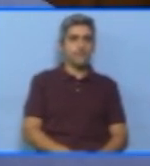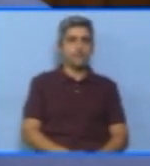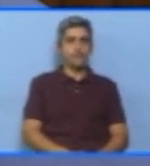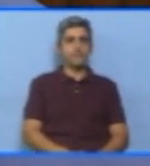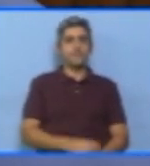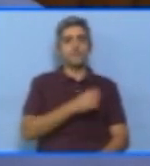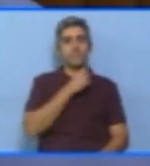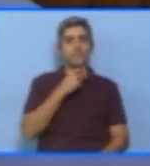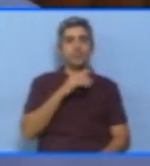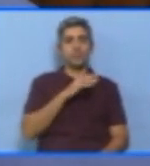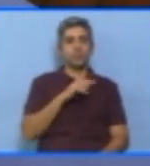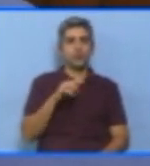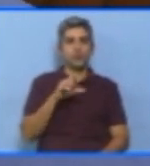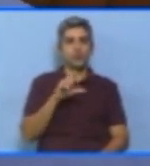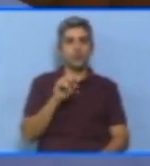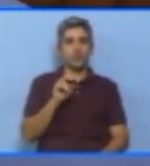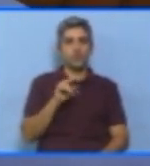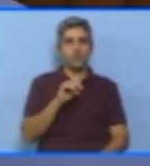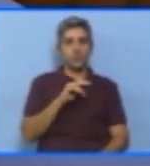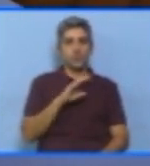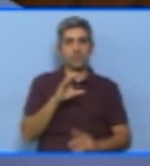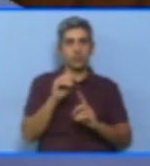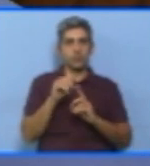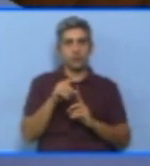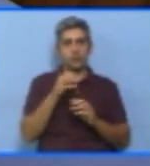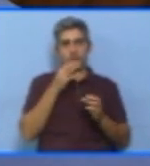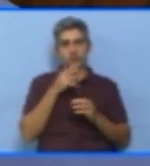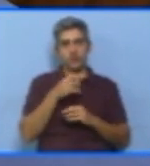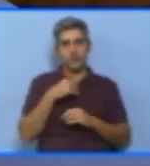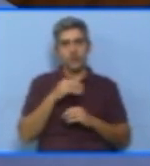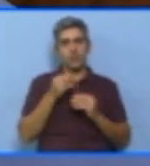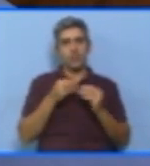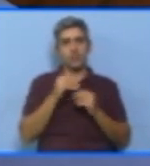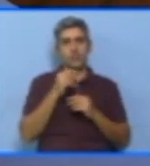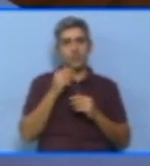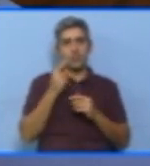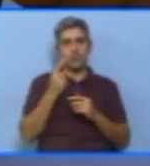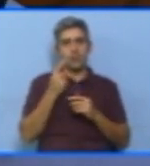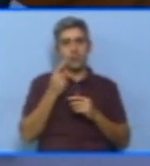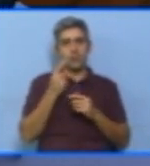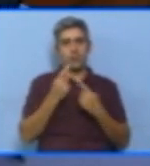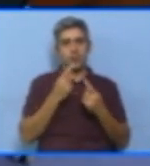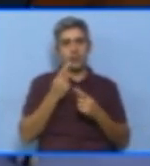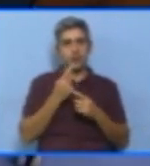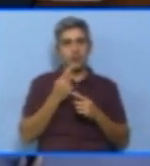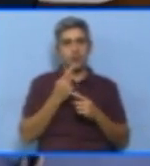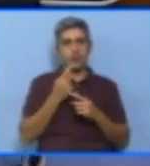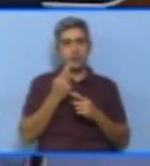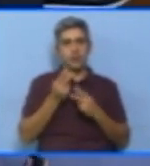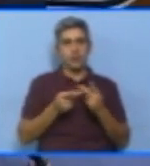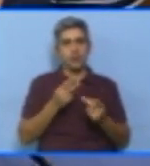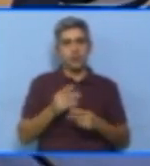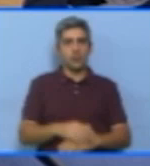Padre João Lourenço já de alguma forma comentou bastante desta passagem, mas gostaria de acrescentar ainda aqui alguma